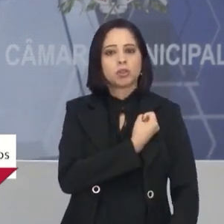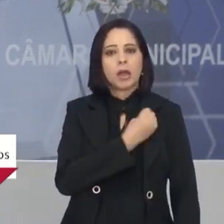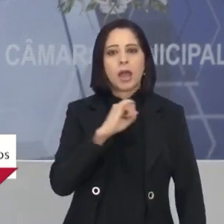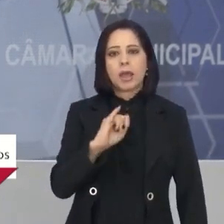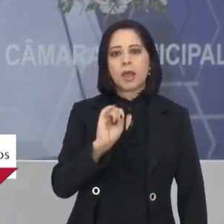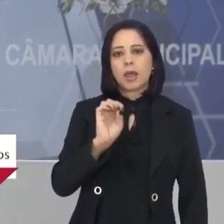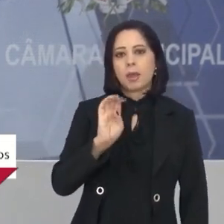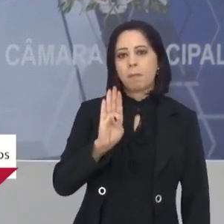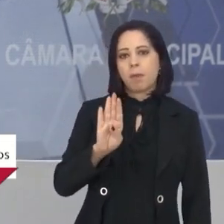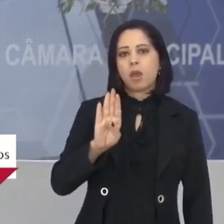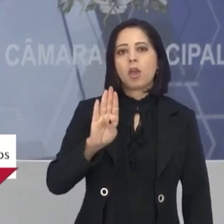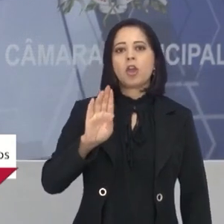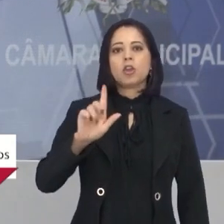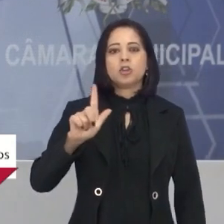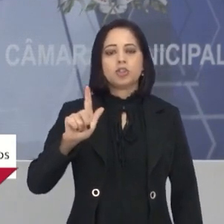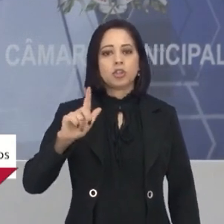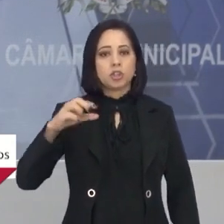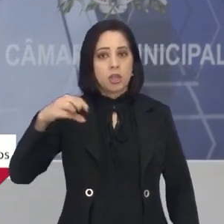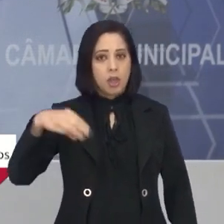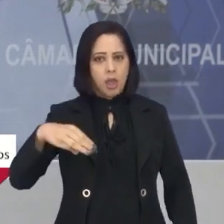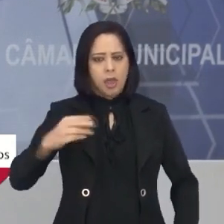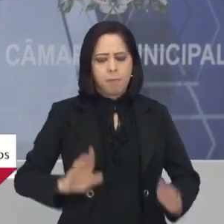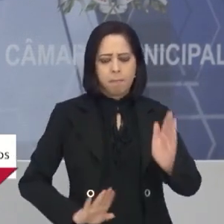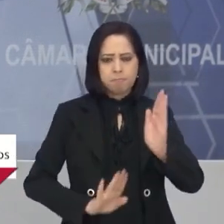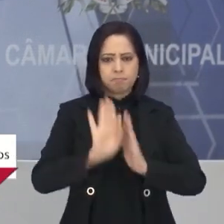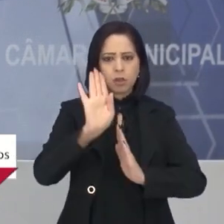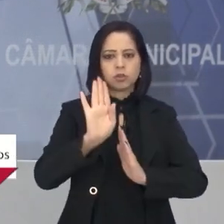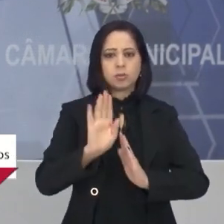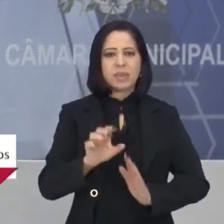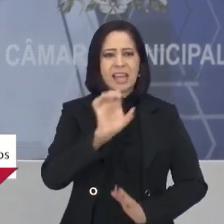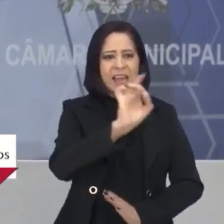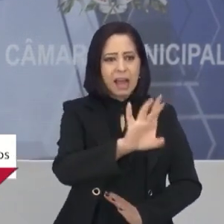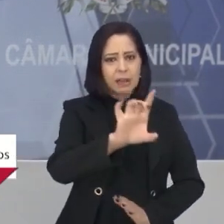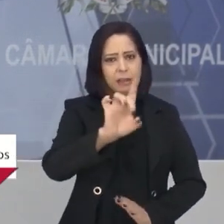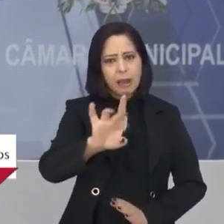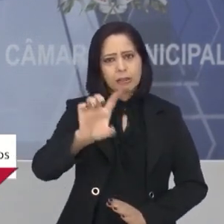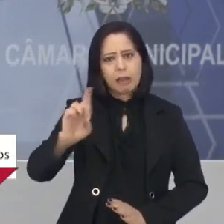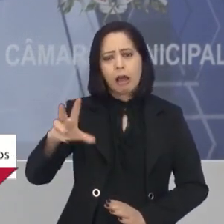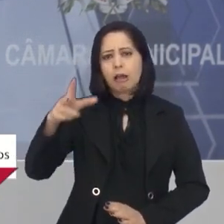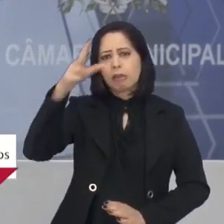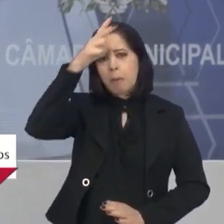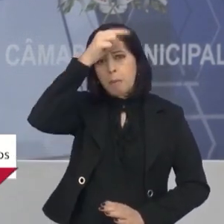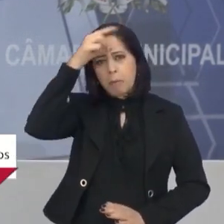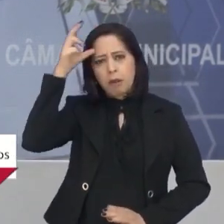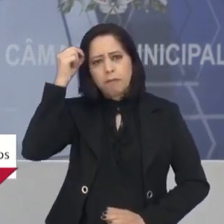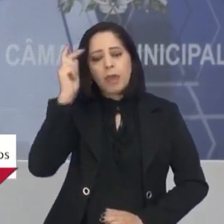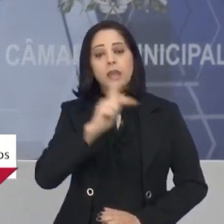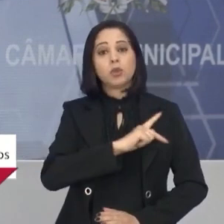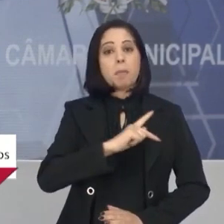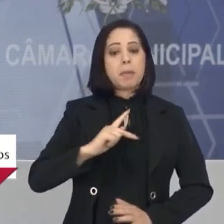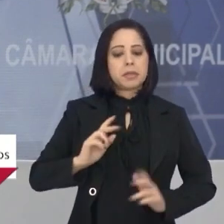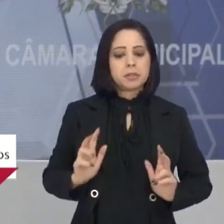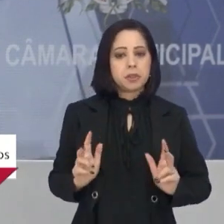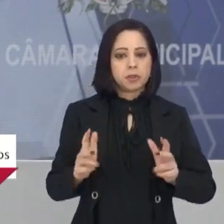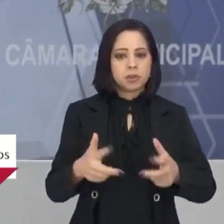atitudes de governança ou seja cabe ao prefeito cabe ao presidente de câmara cabe aos